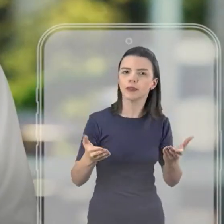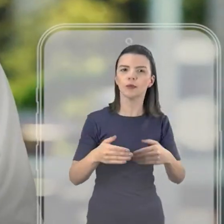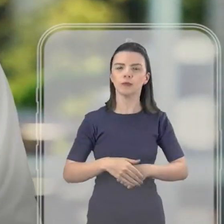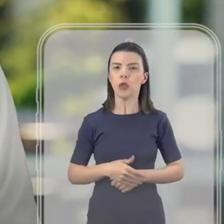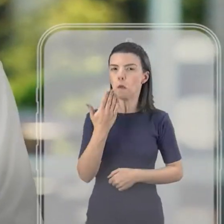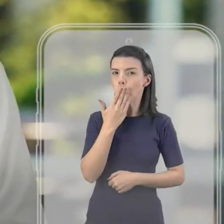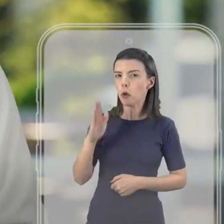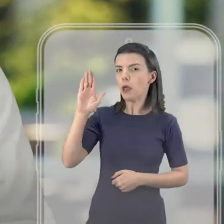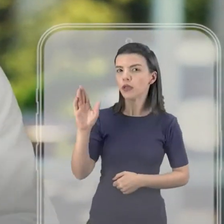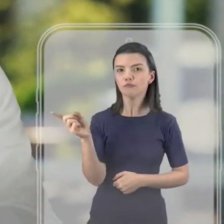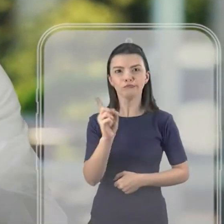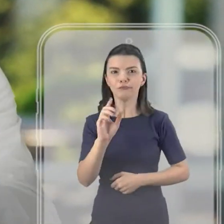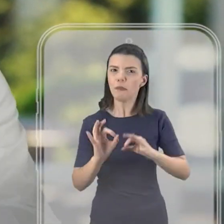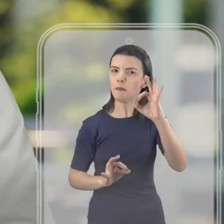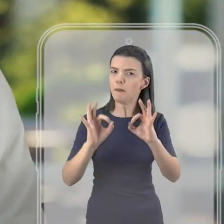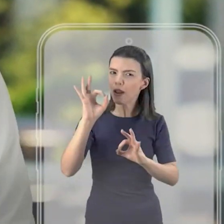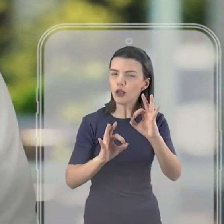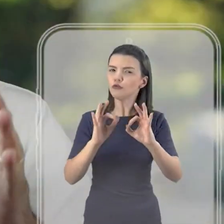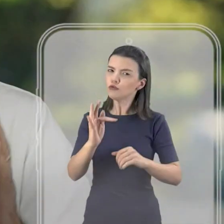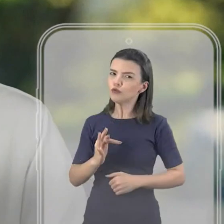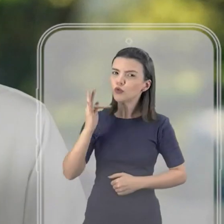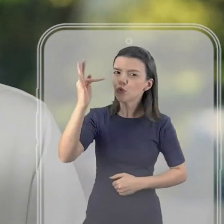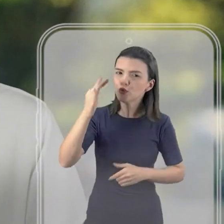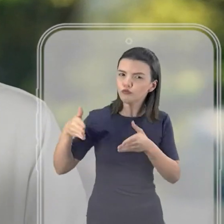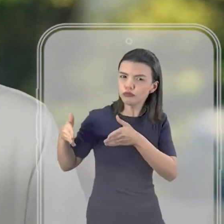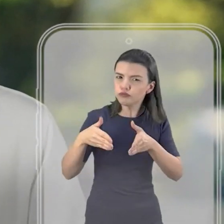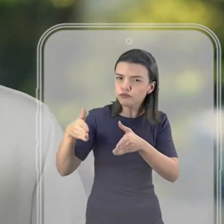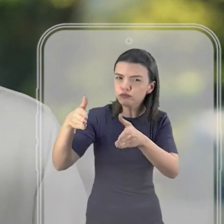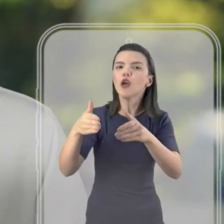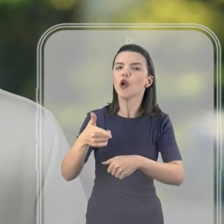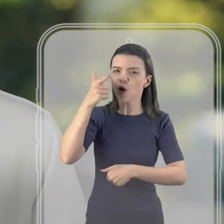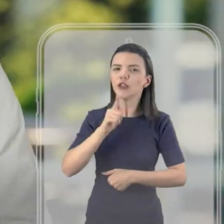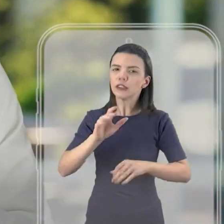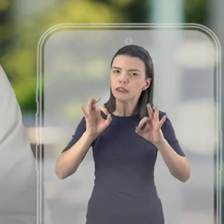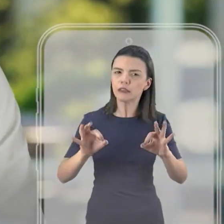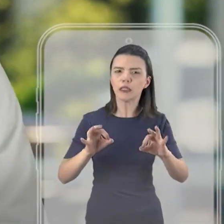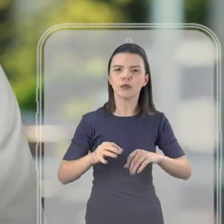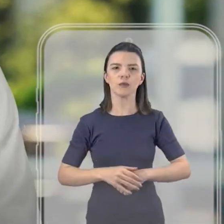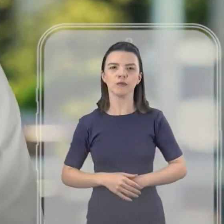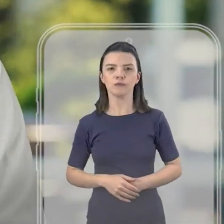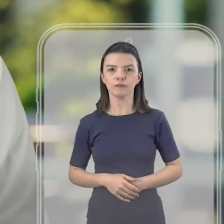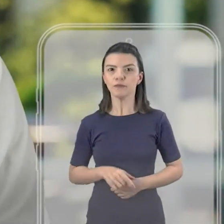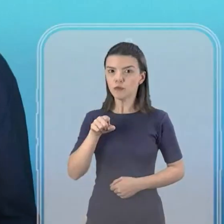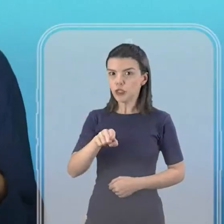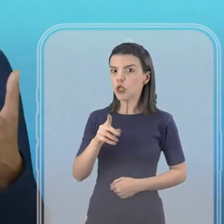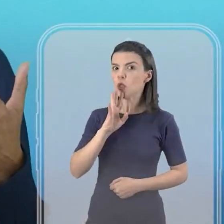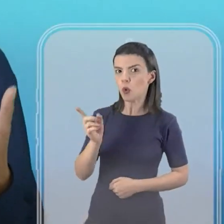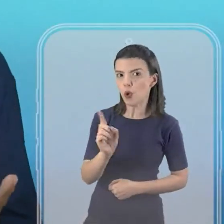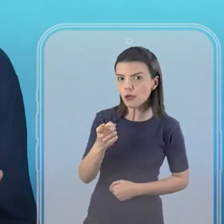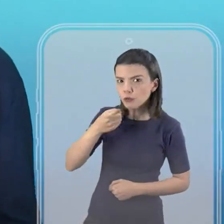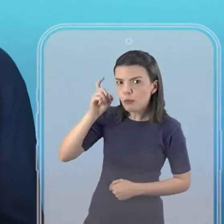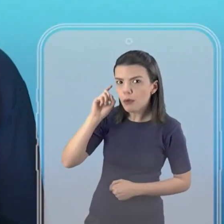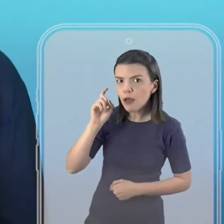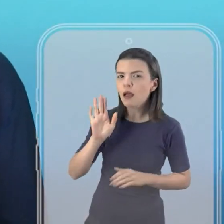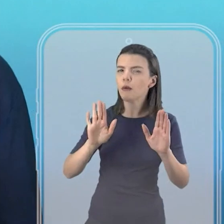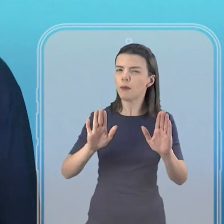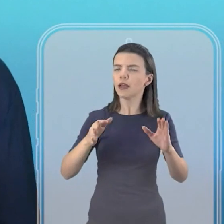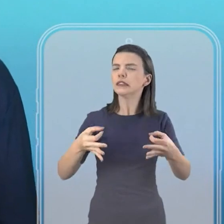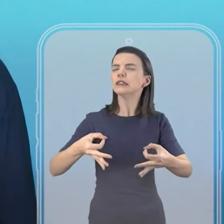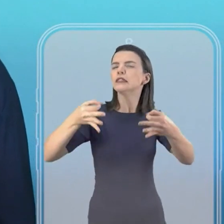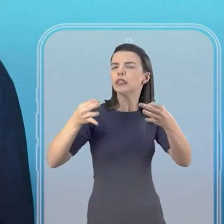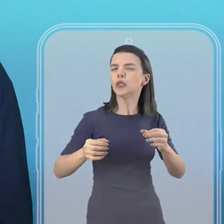é nem promessa de campanha. Isso aqui é plano de governo, com muita seriedade, com o pé no chão, e já vai sair do papel. Você pode até não conhecer o